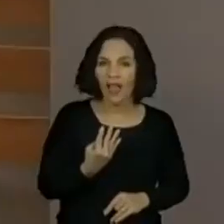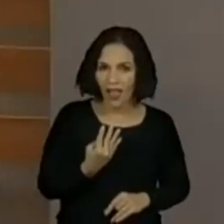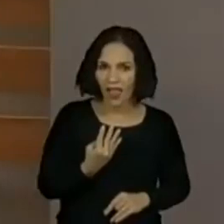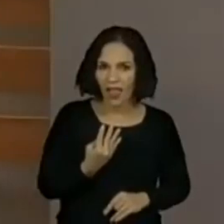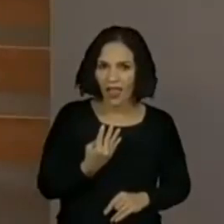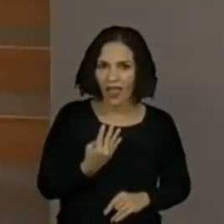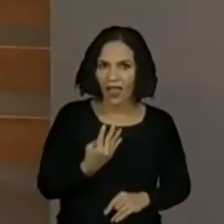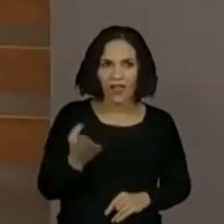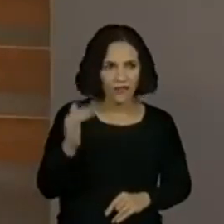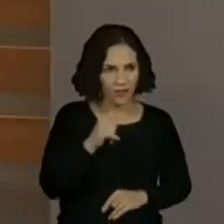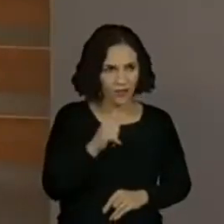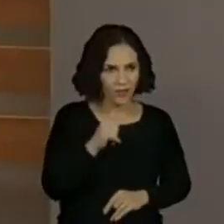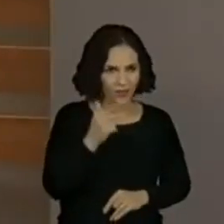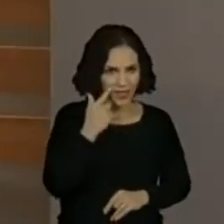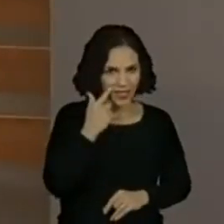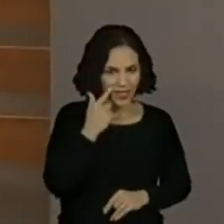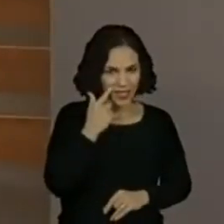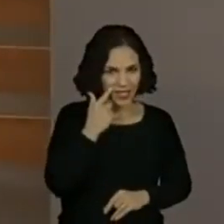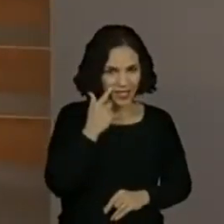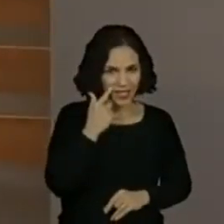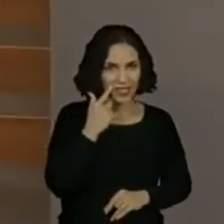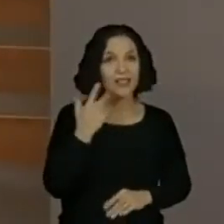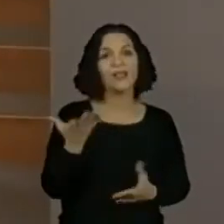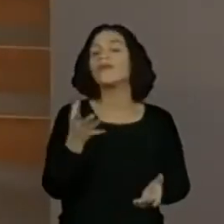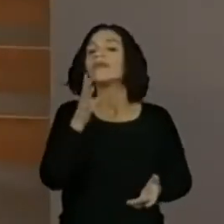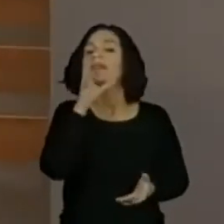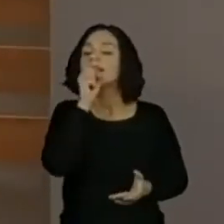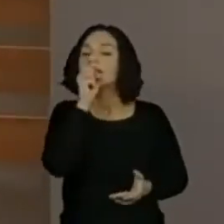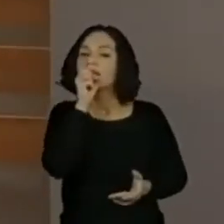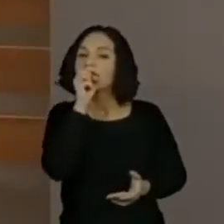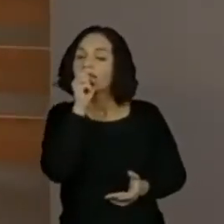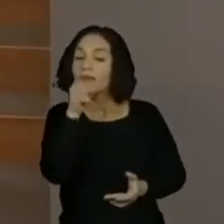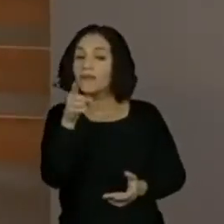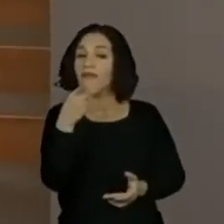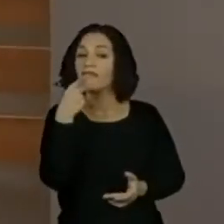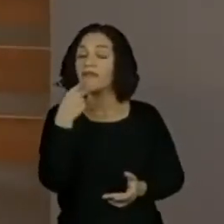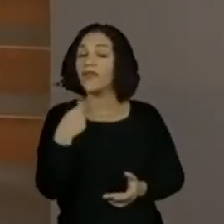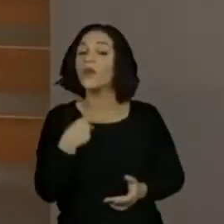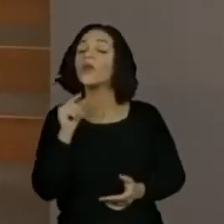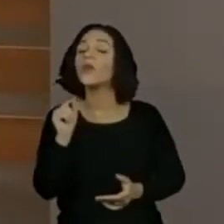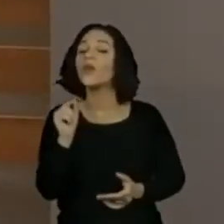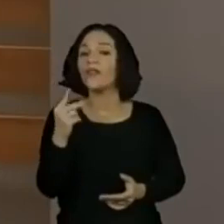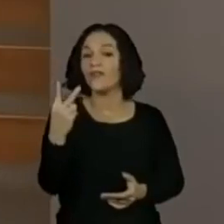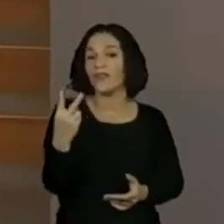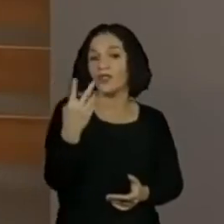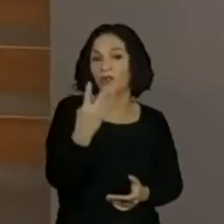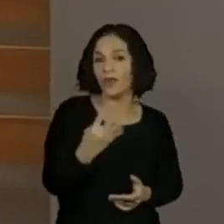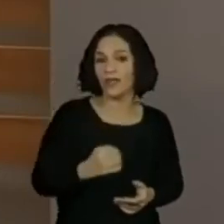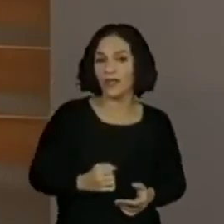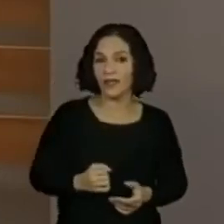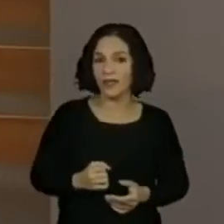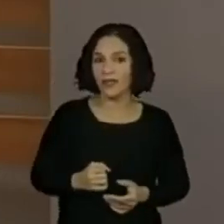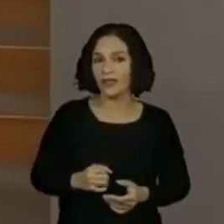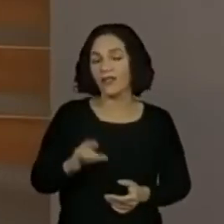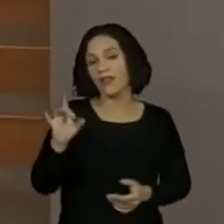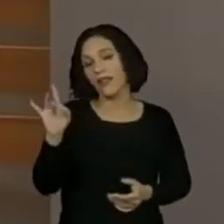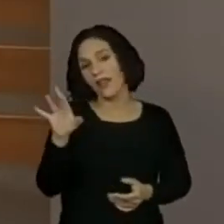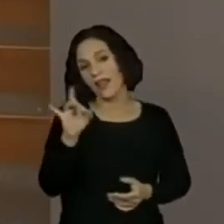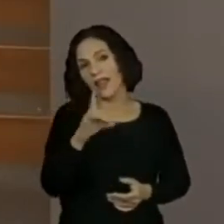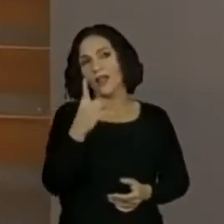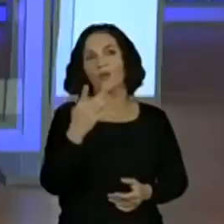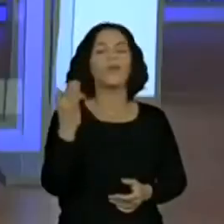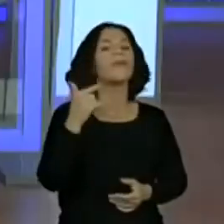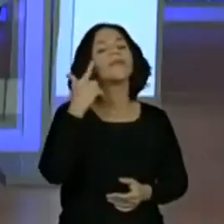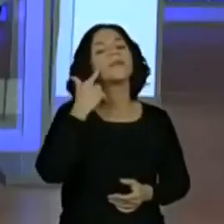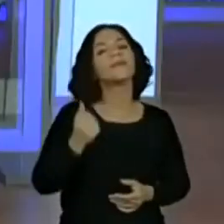Kelly. Então, vamos contar. Então, no sábado, vocês estão me falando que ele vendeu 24 balões. Cada marquinha, um balão.